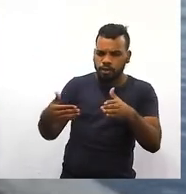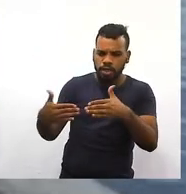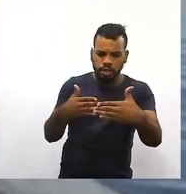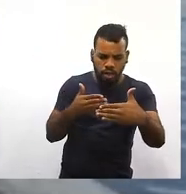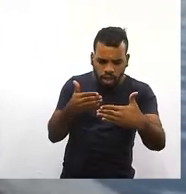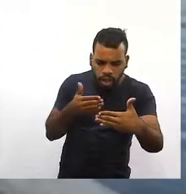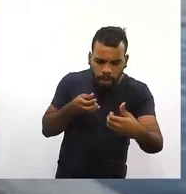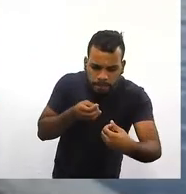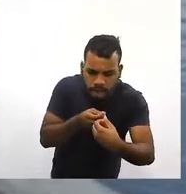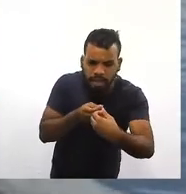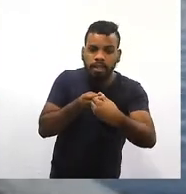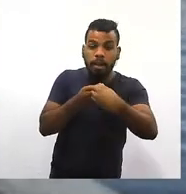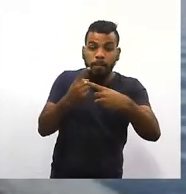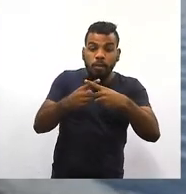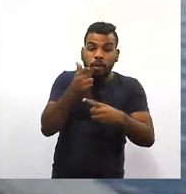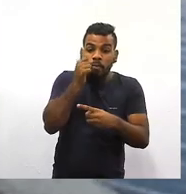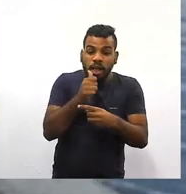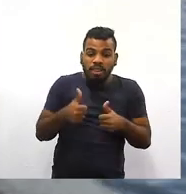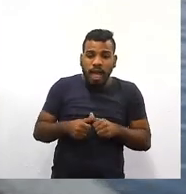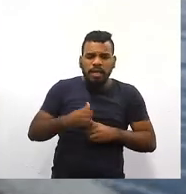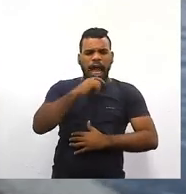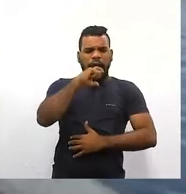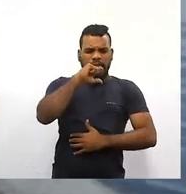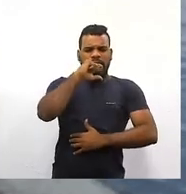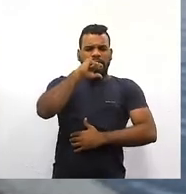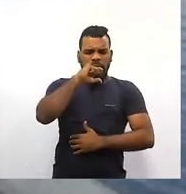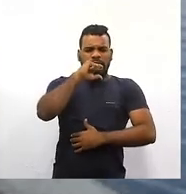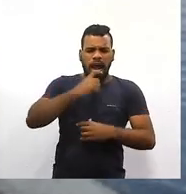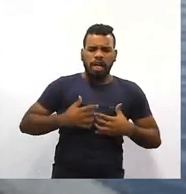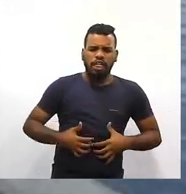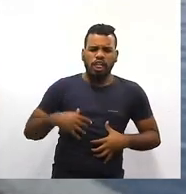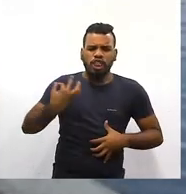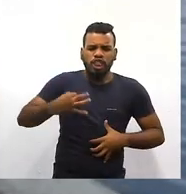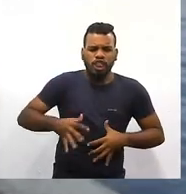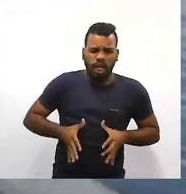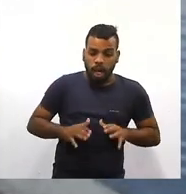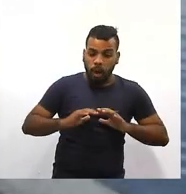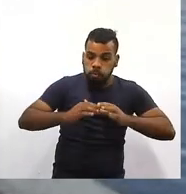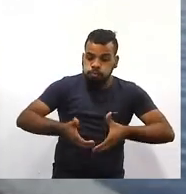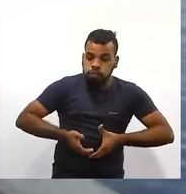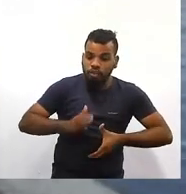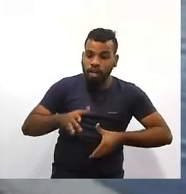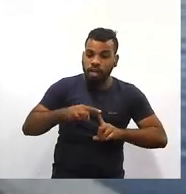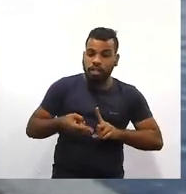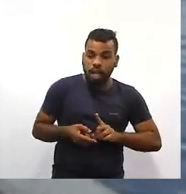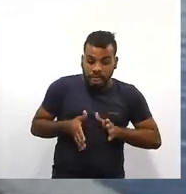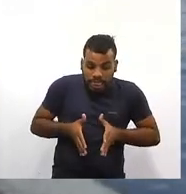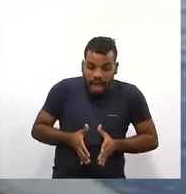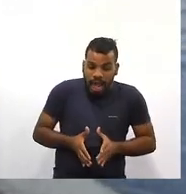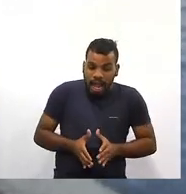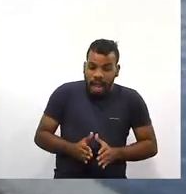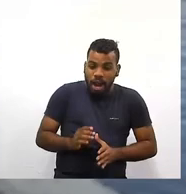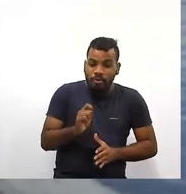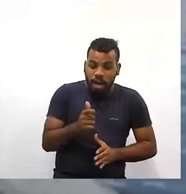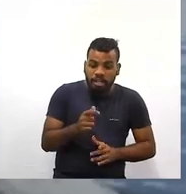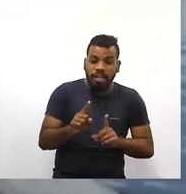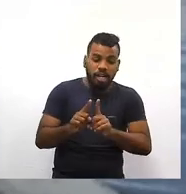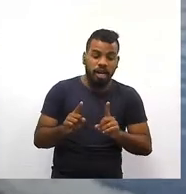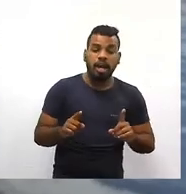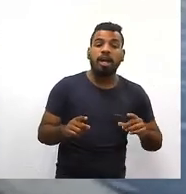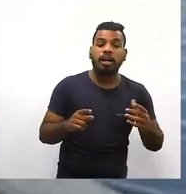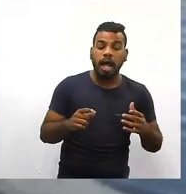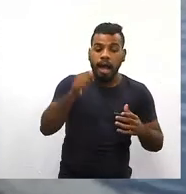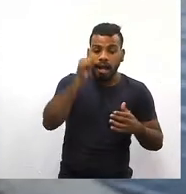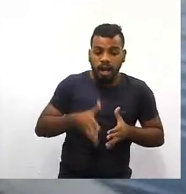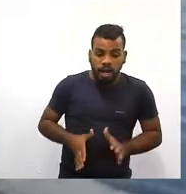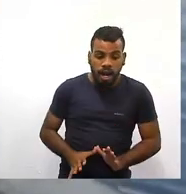porque a mulher dele estava dando a luz dentro das palafitas, dentro de casa. Percebe? E aí, quando aquela criança